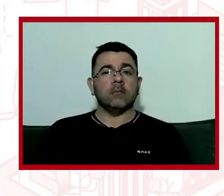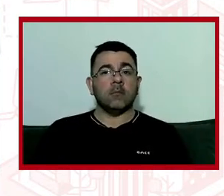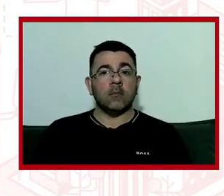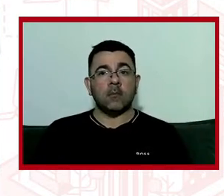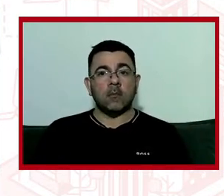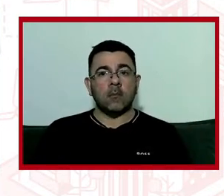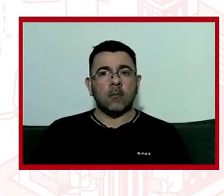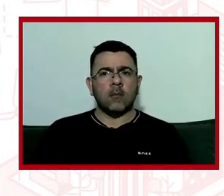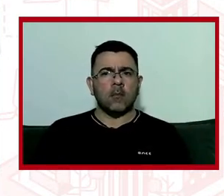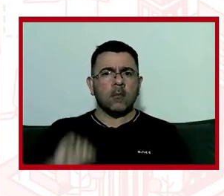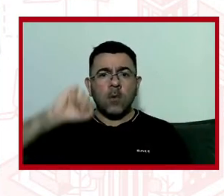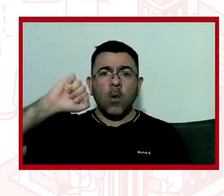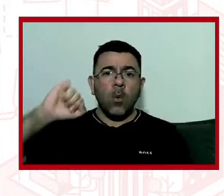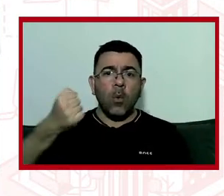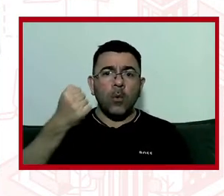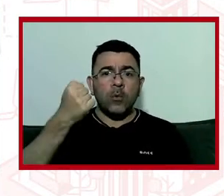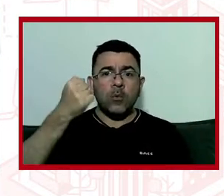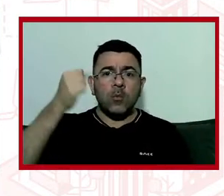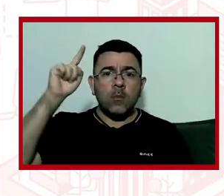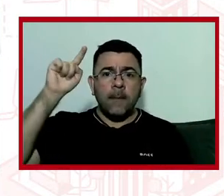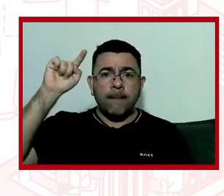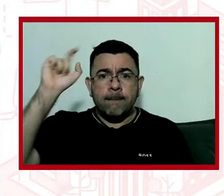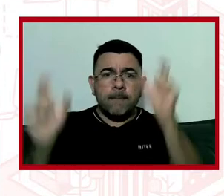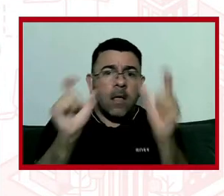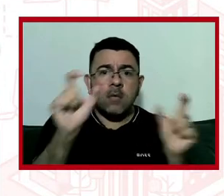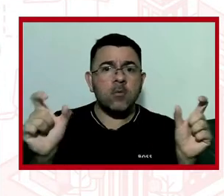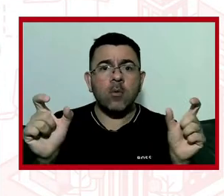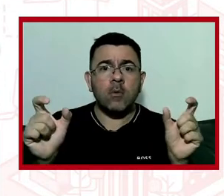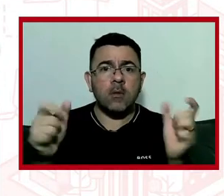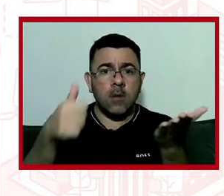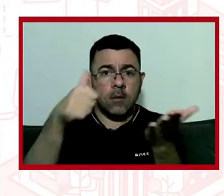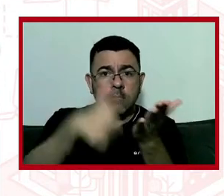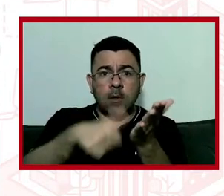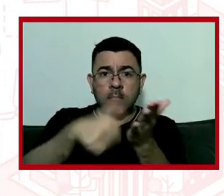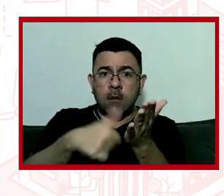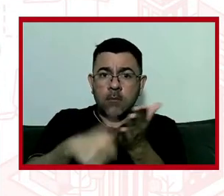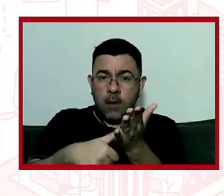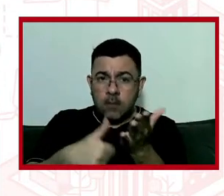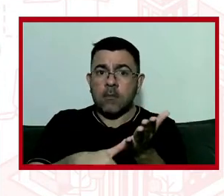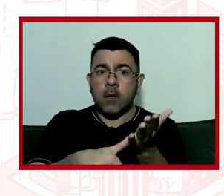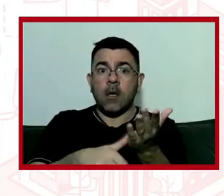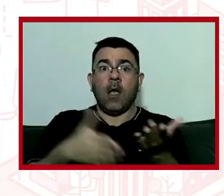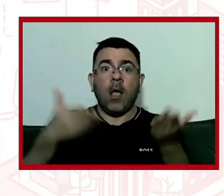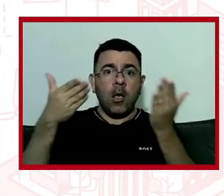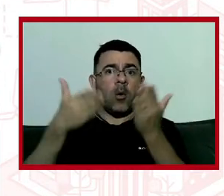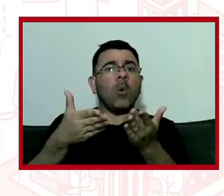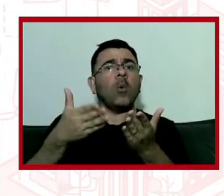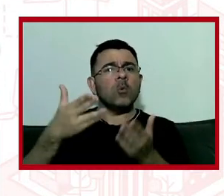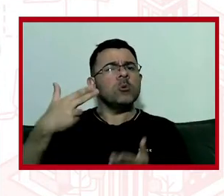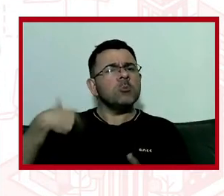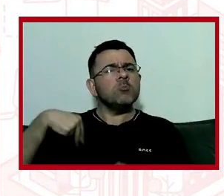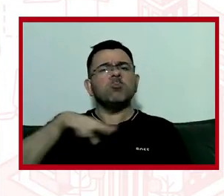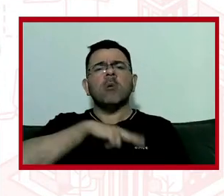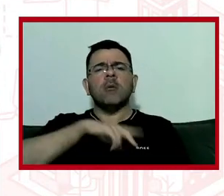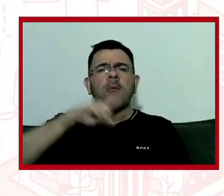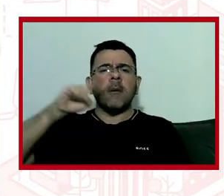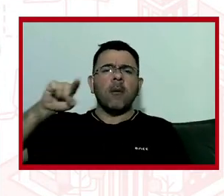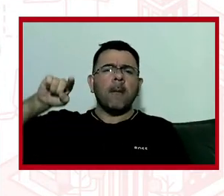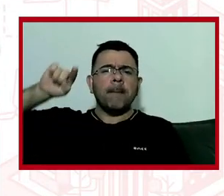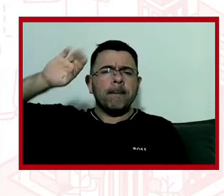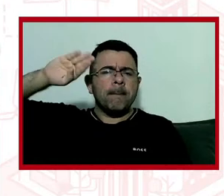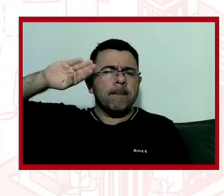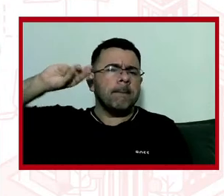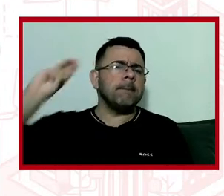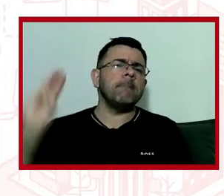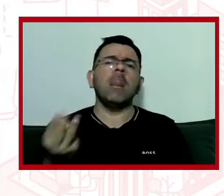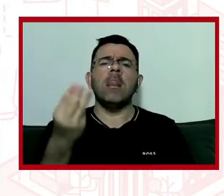época e aí o que é que isso resultou porque eu tô contando essa história hoje a gente tem mais de 1 milhão 600.000 usuários